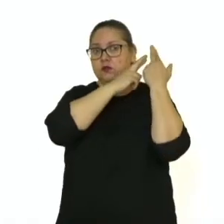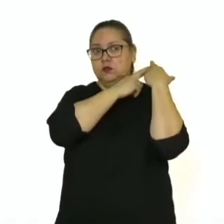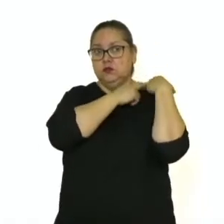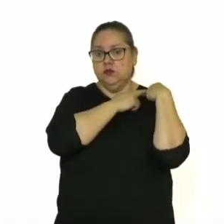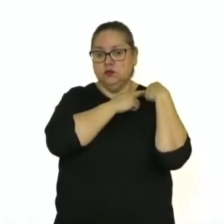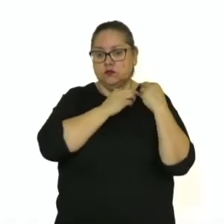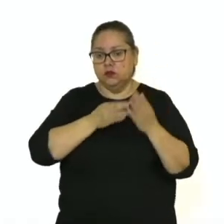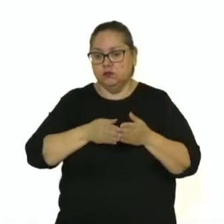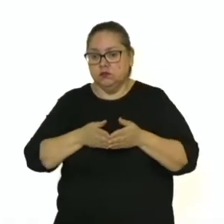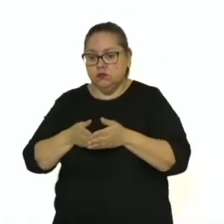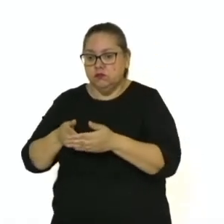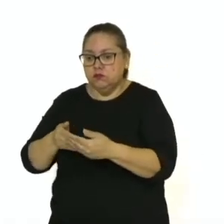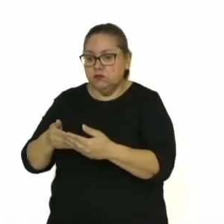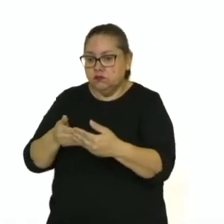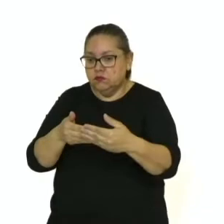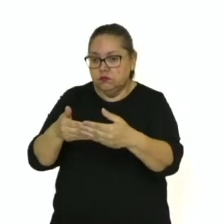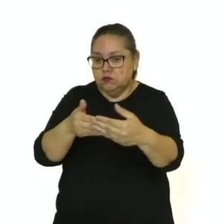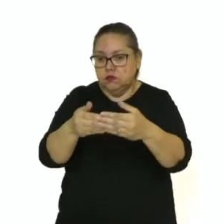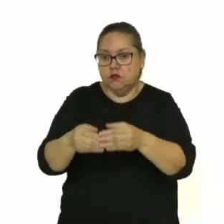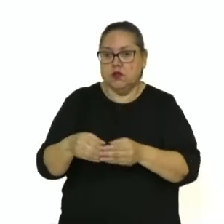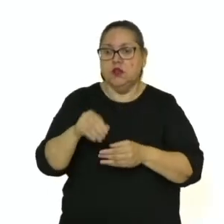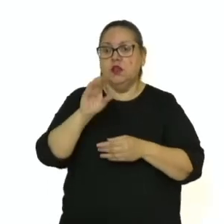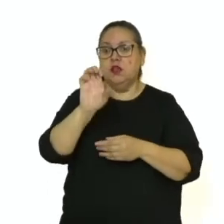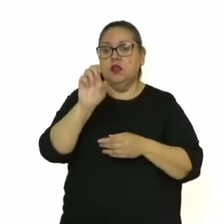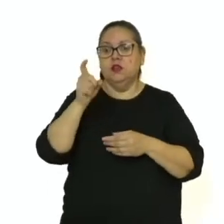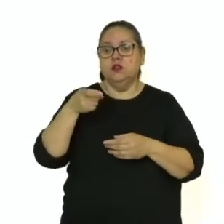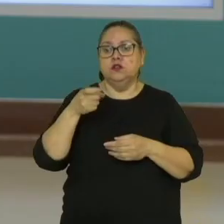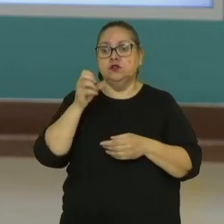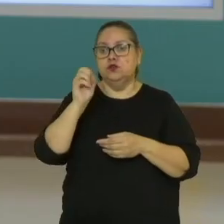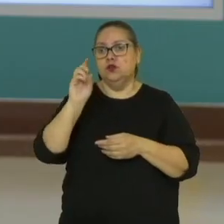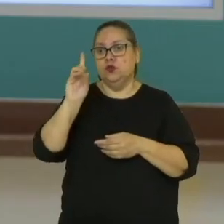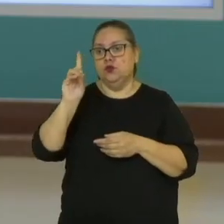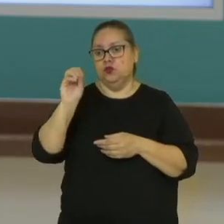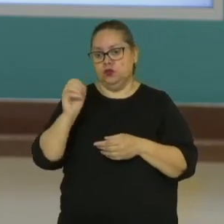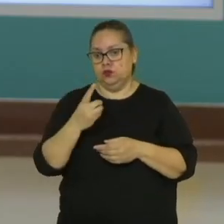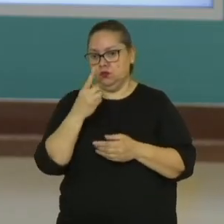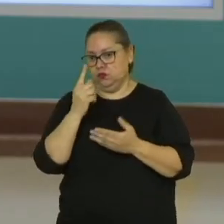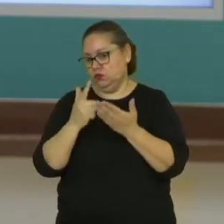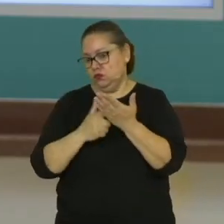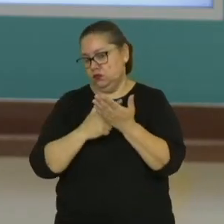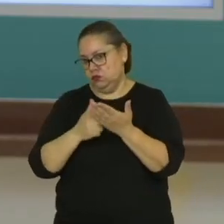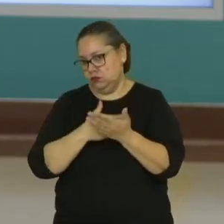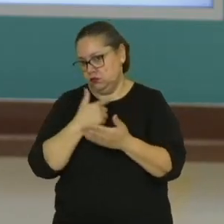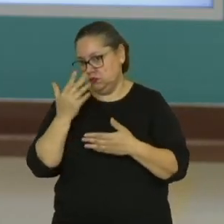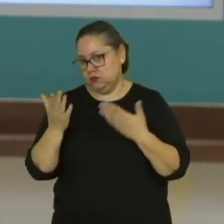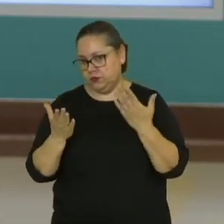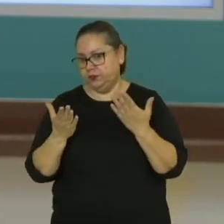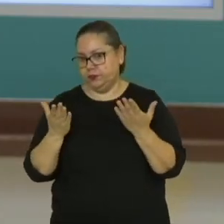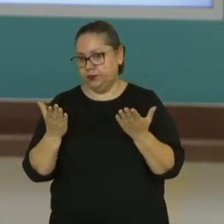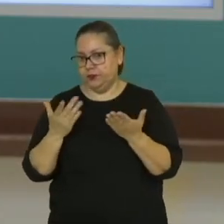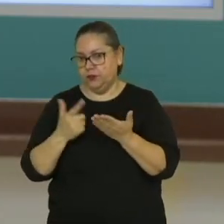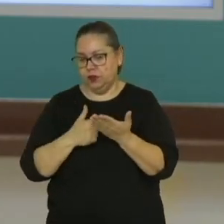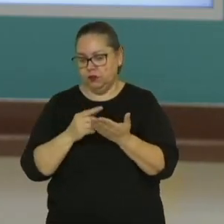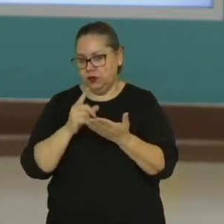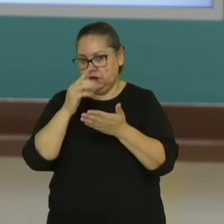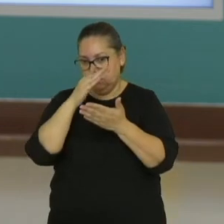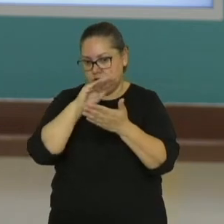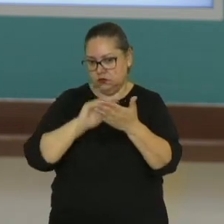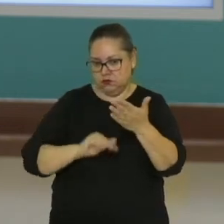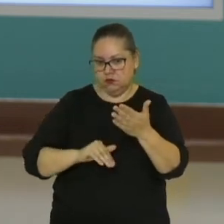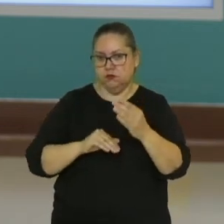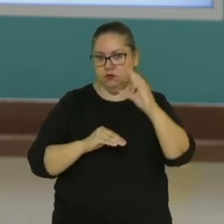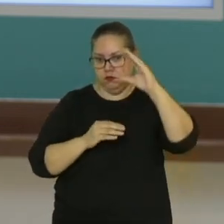por conduzir o povo, né, ao Êxodo. O Êxodo, um dos livros, dos capítulos, né,